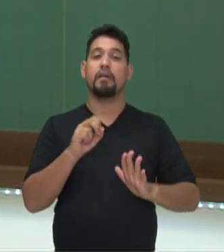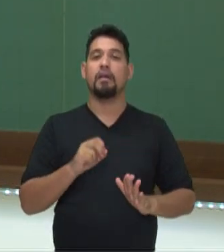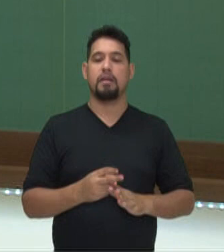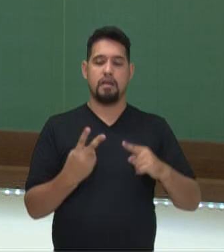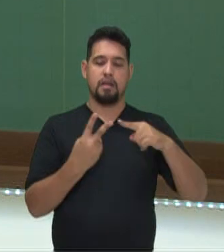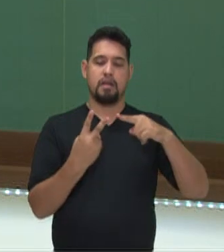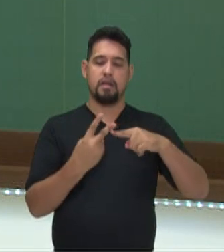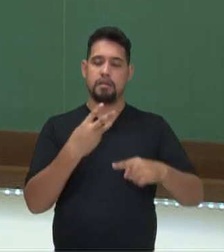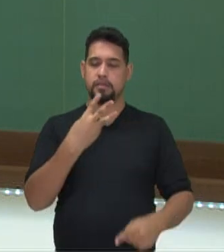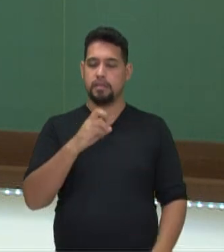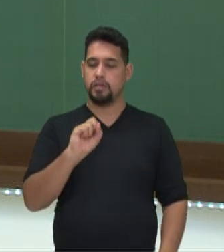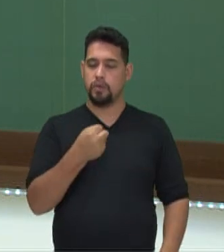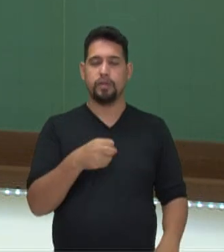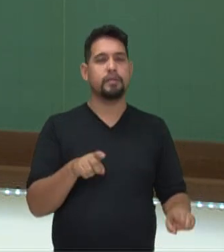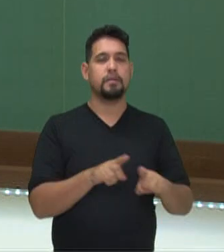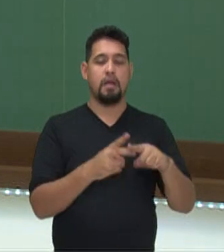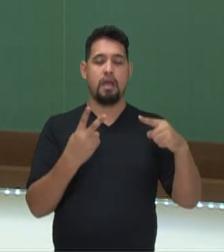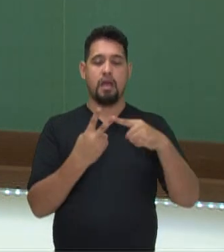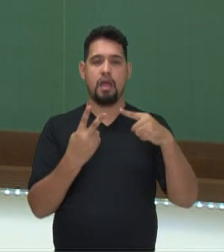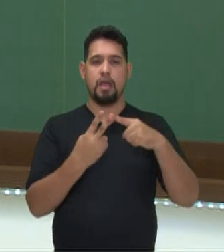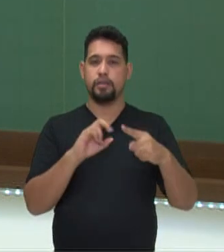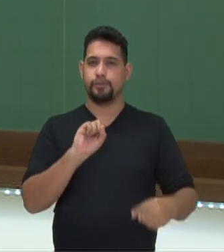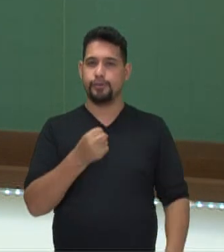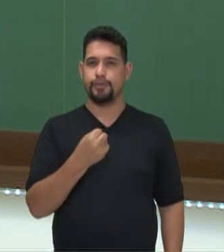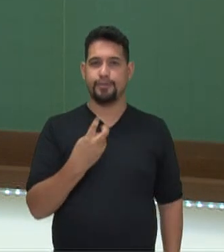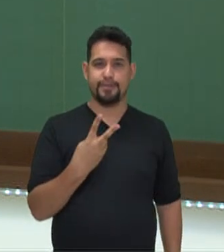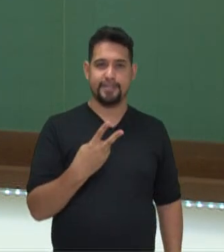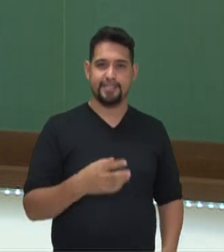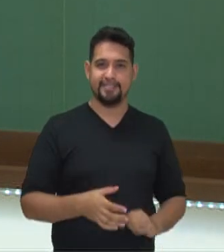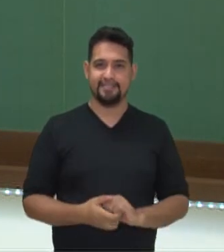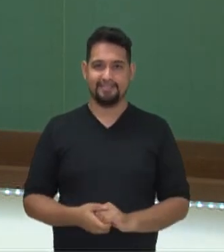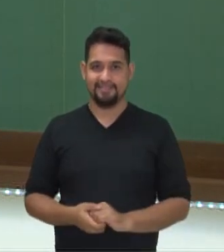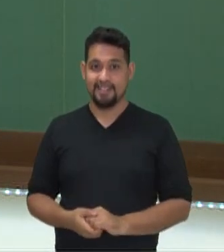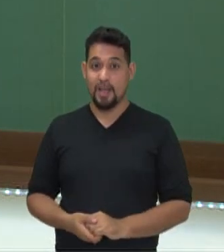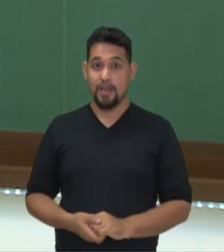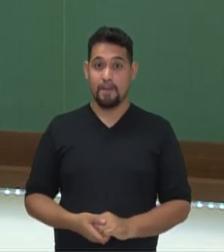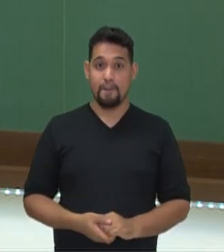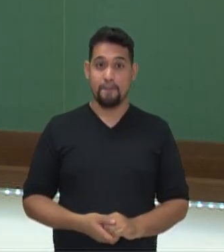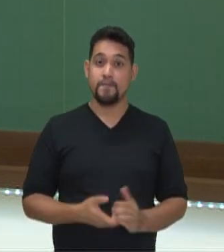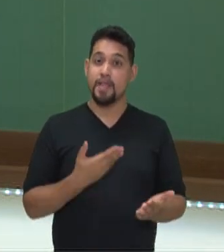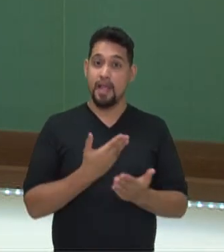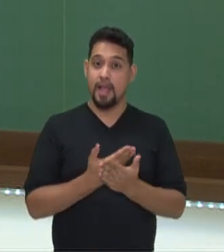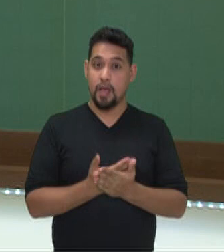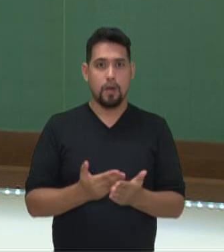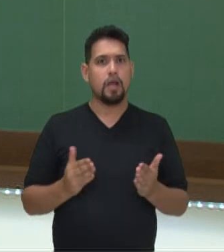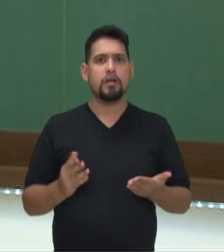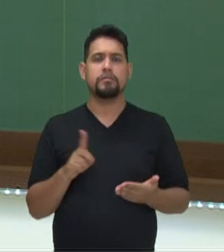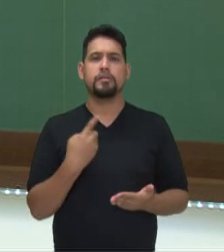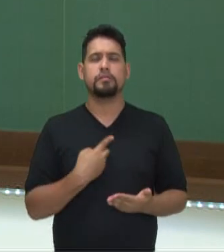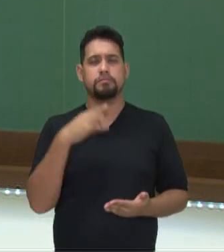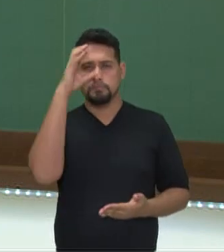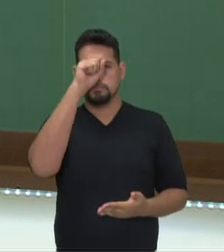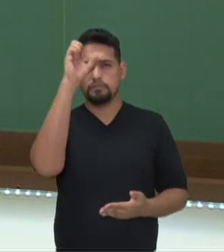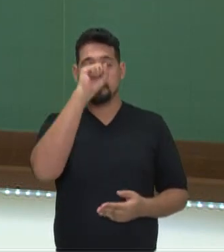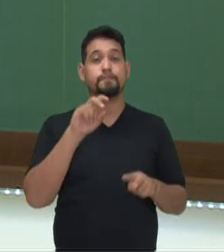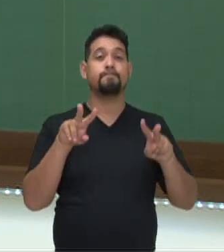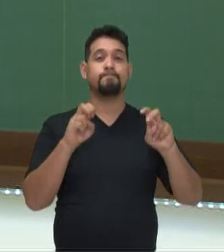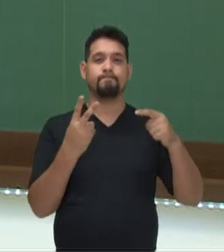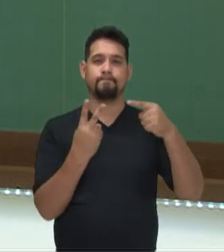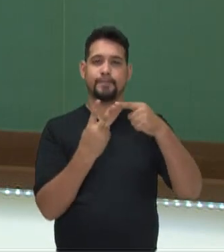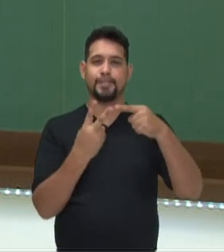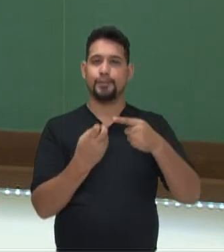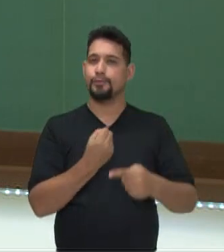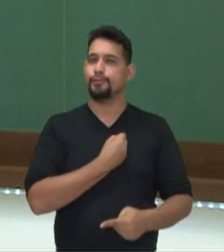de 38 e raiz de 82, ok? Então, nesta aula, nós falamos sobre raiz quadrada